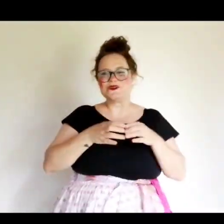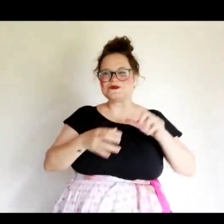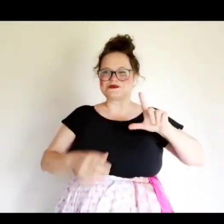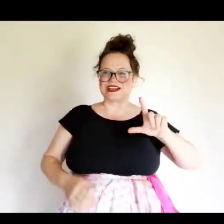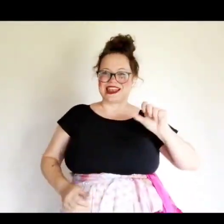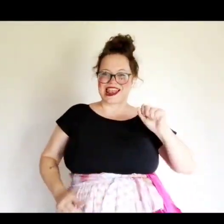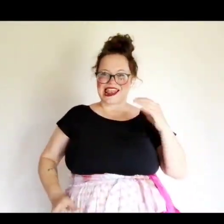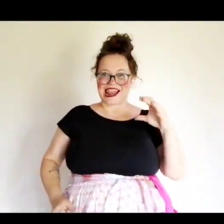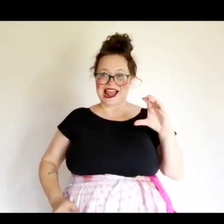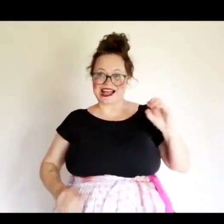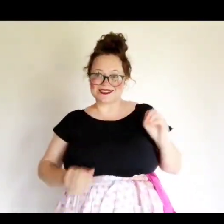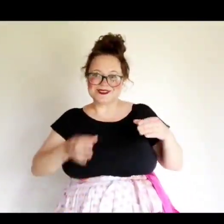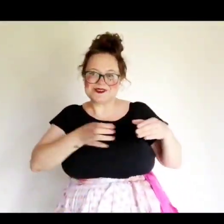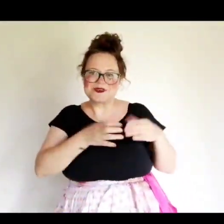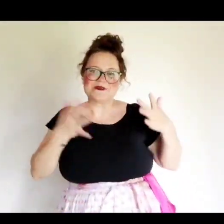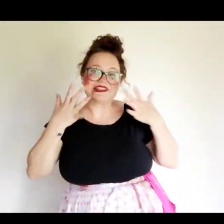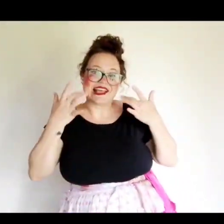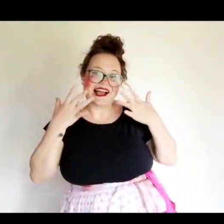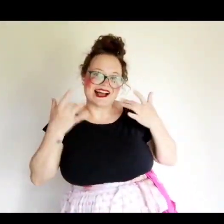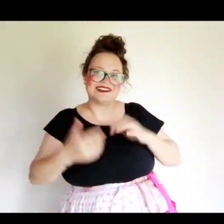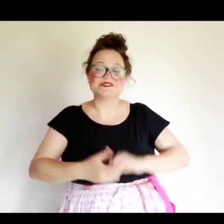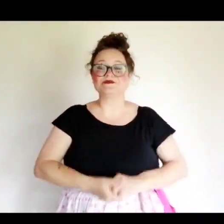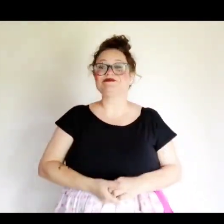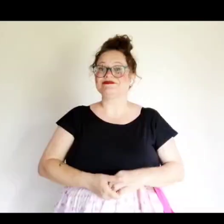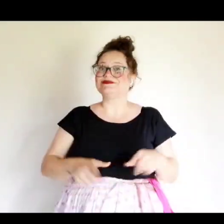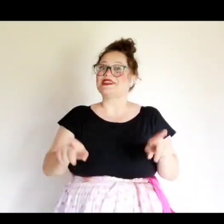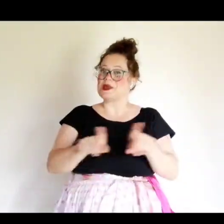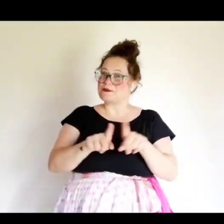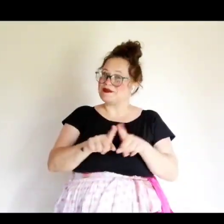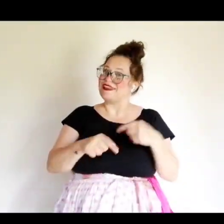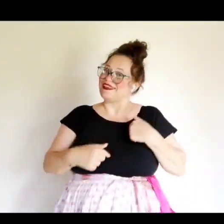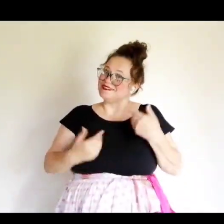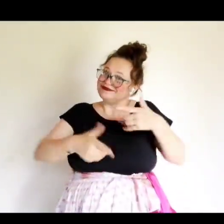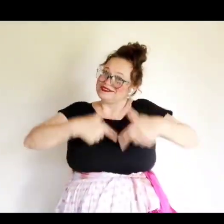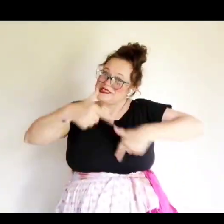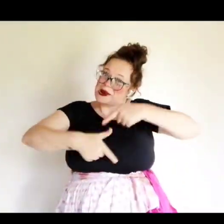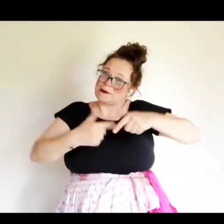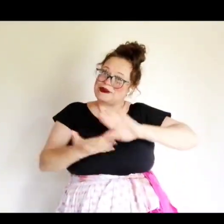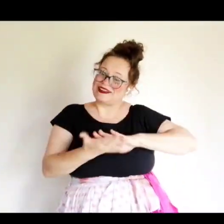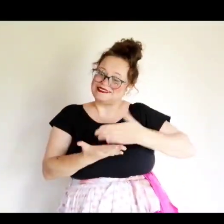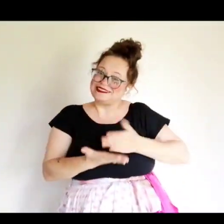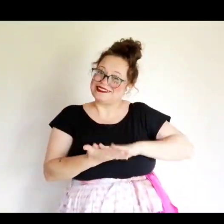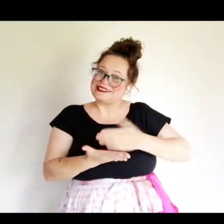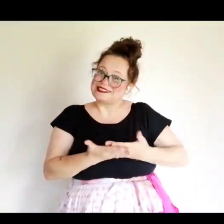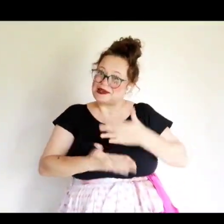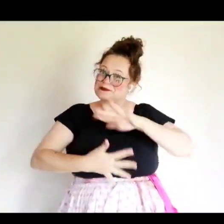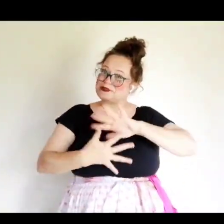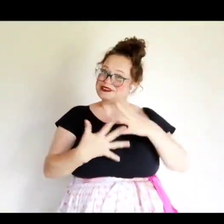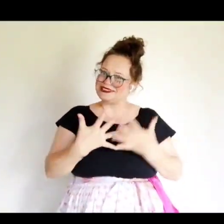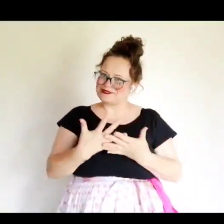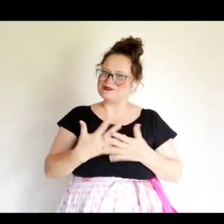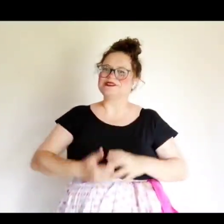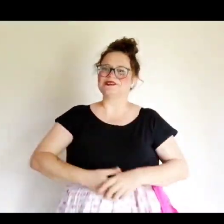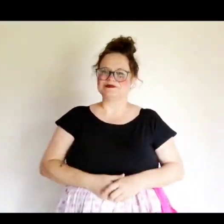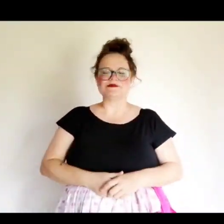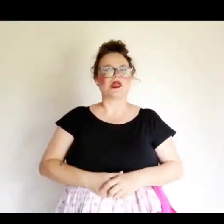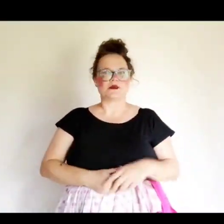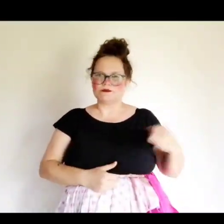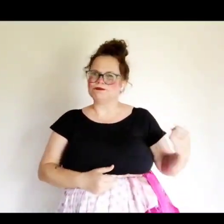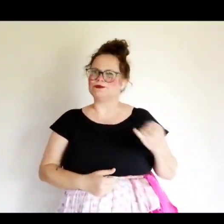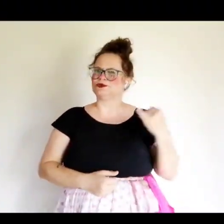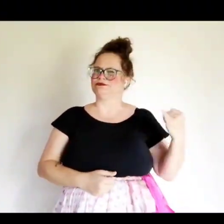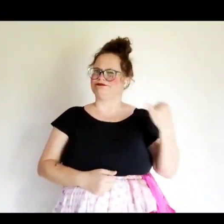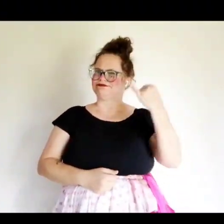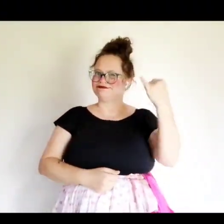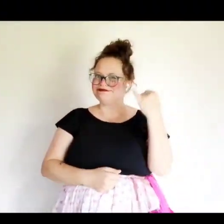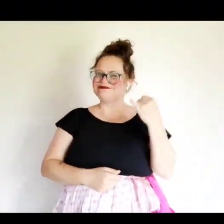da Laço, CIA de Teatro, e que faz o trabalho da intérprete de Libras, né? Que é